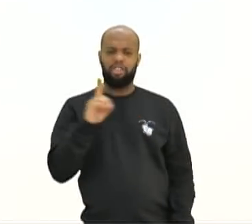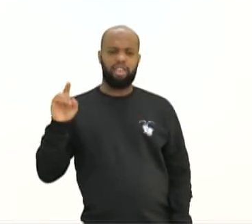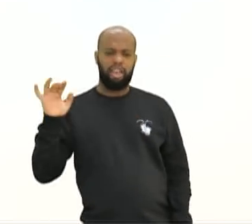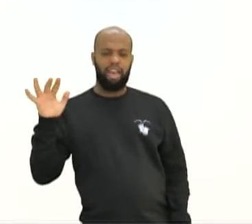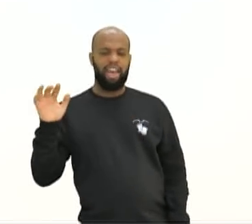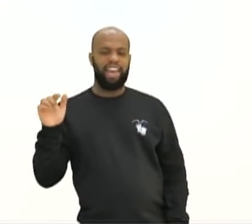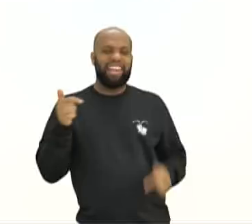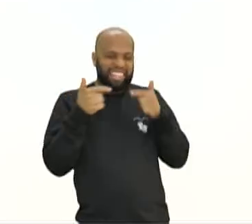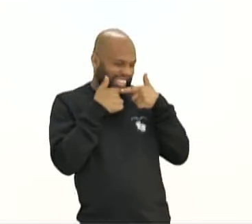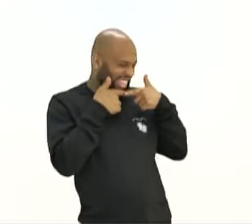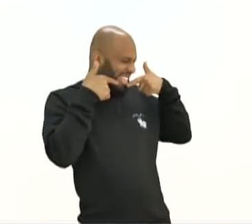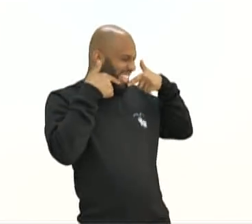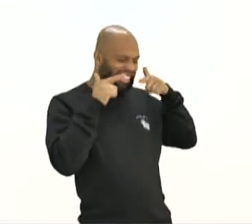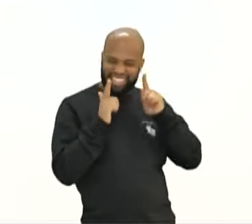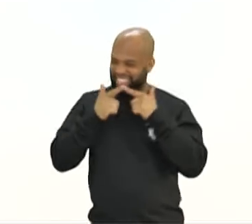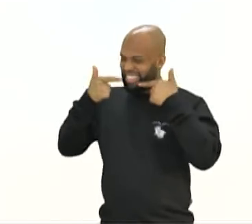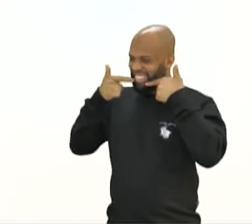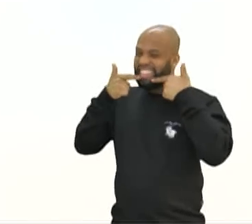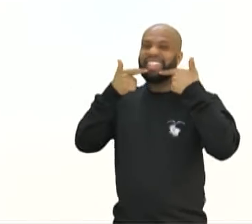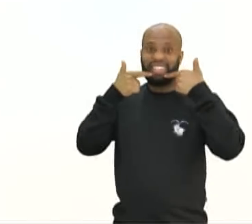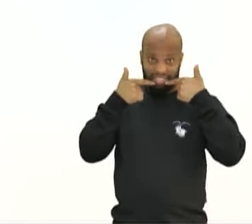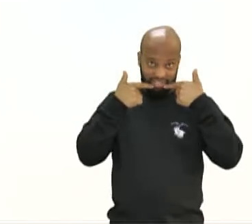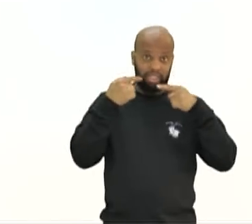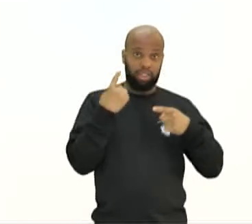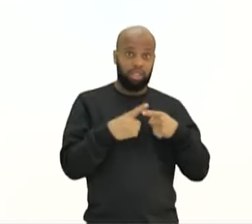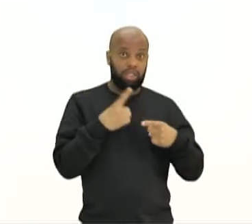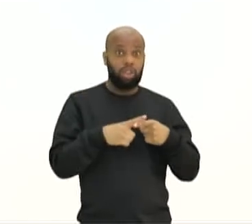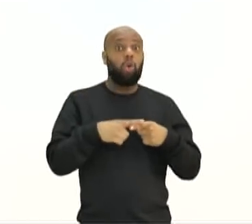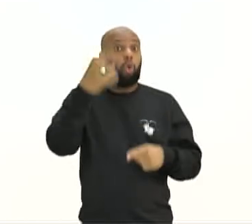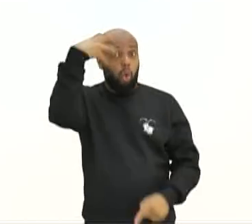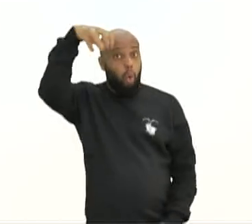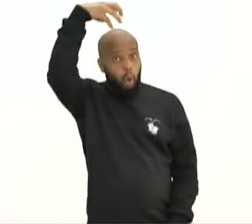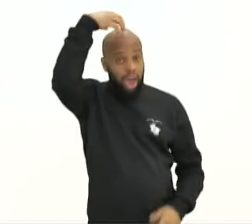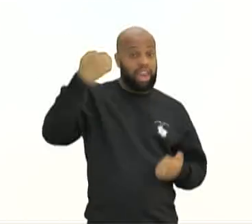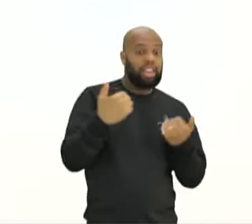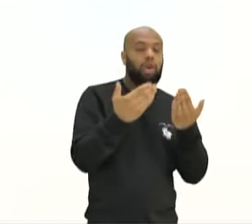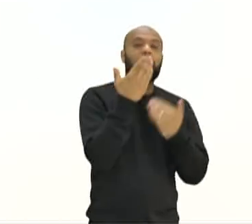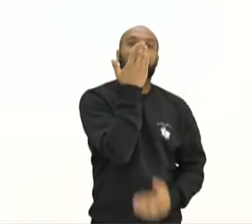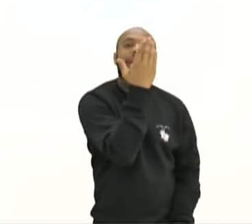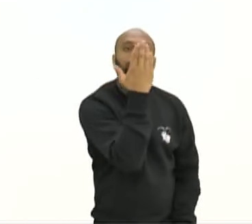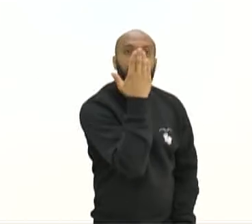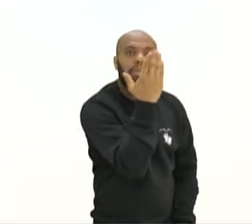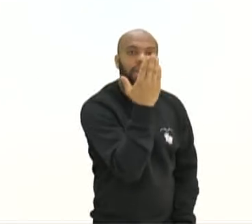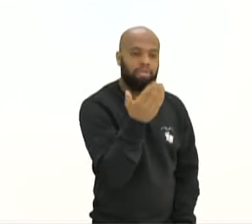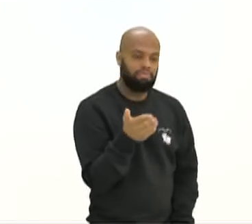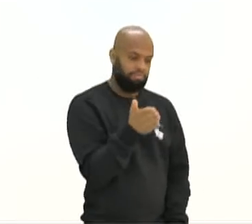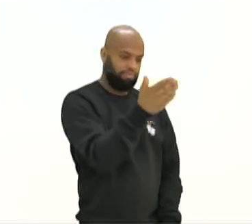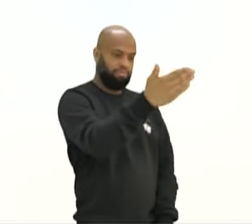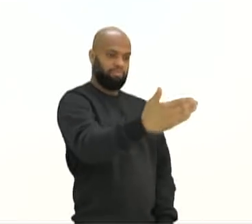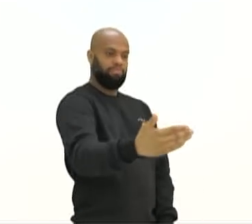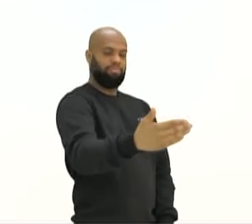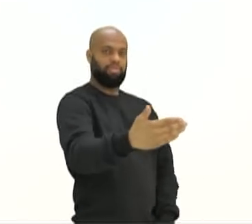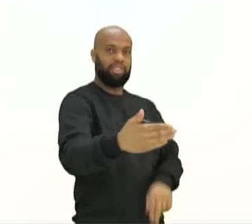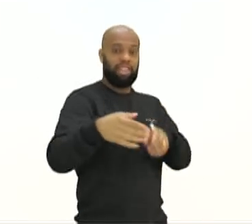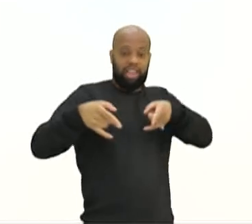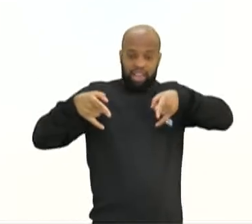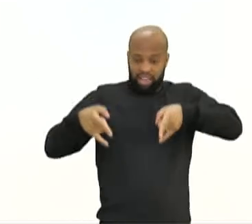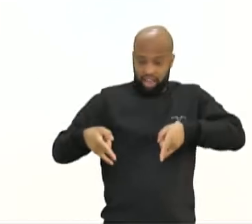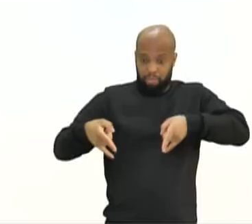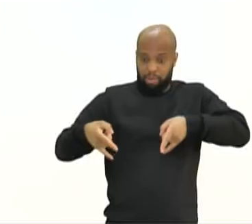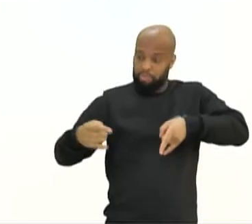Então, lembrando que o rei presenteou, né, a princesa com um espelho e deixou ali aos pés da cama.